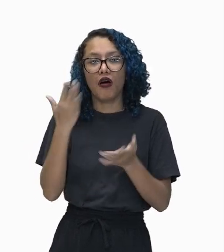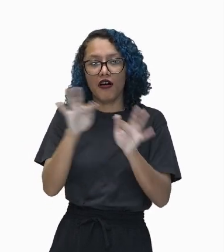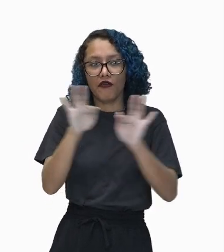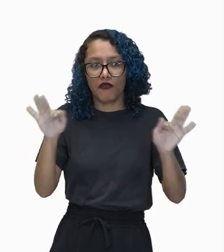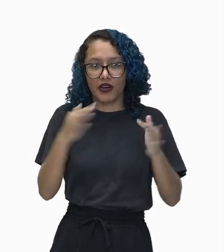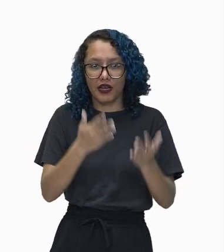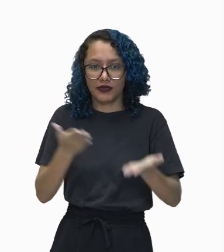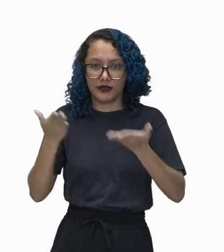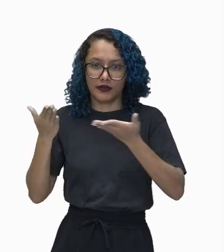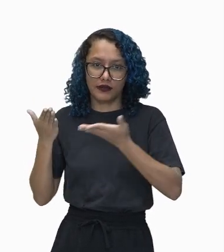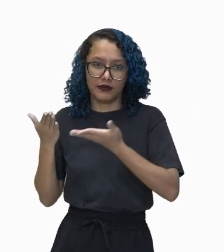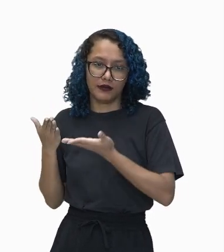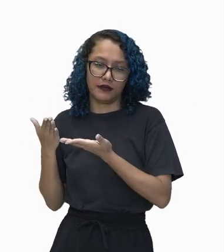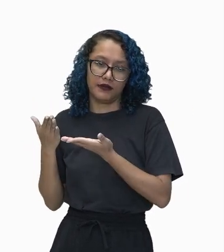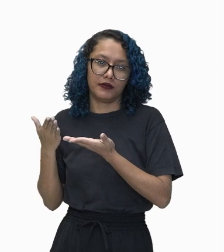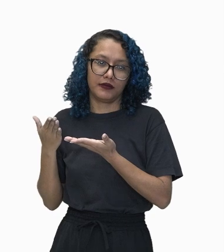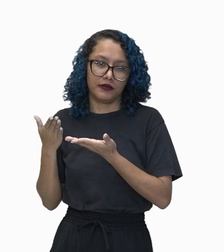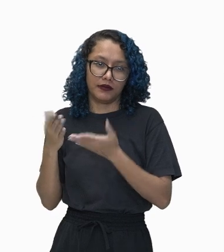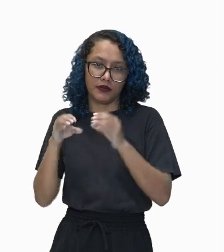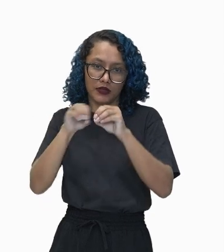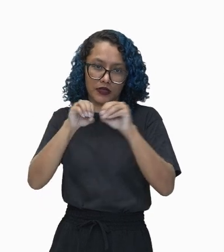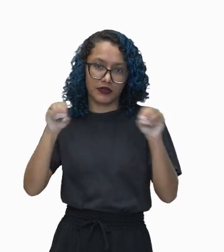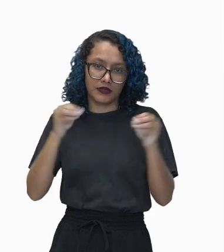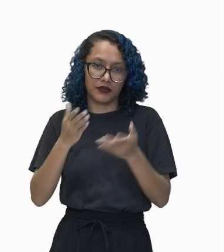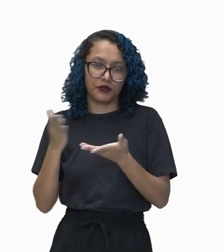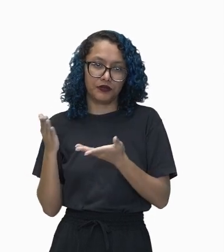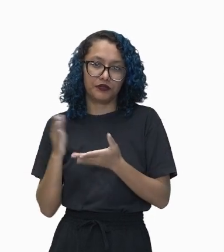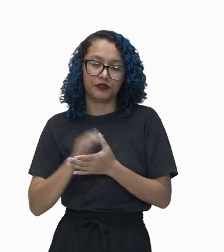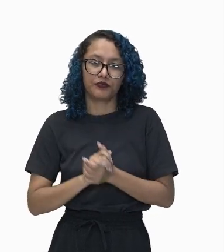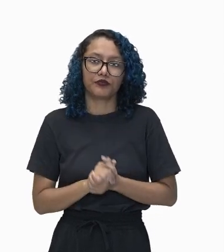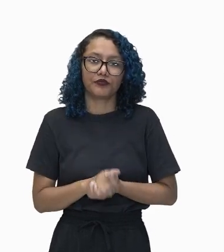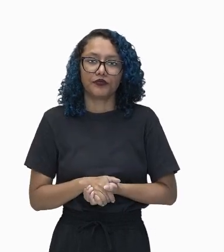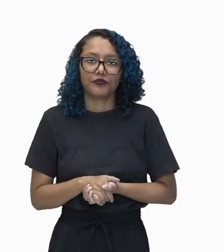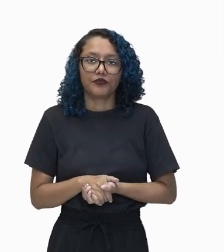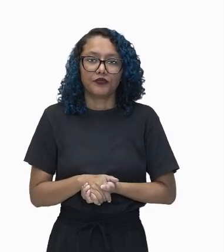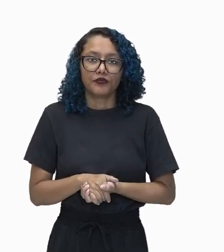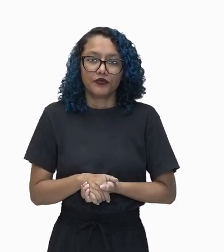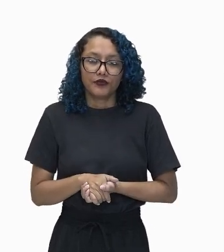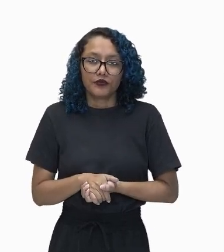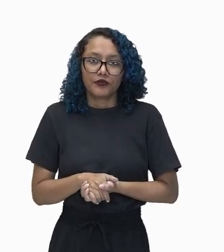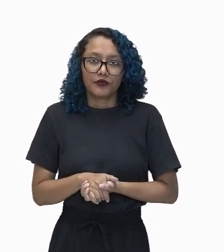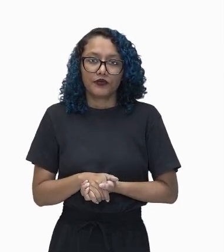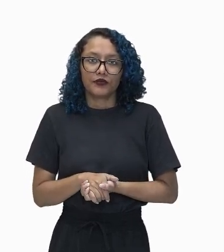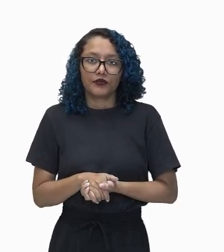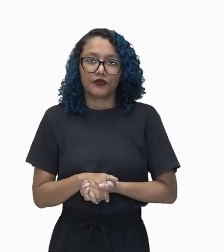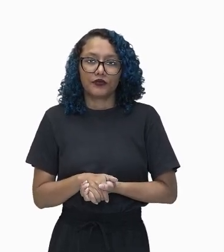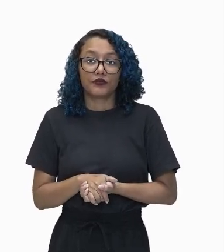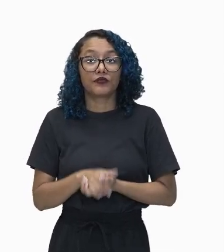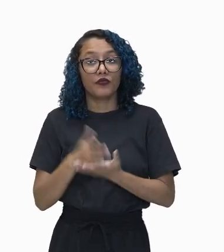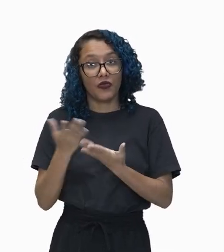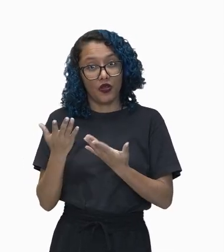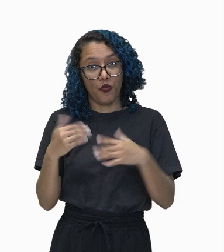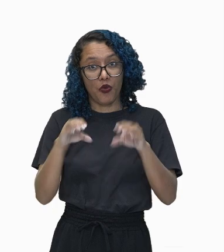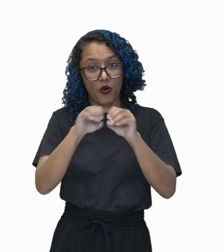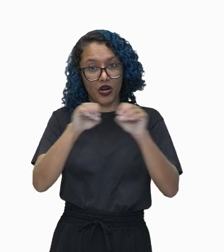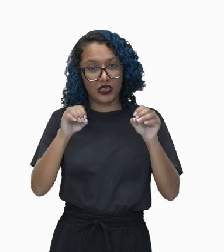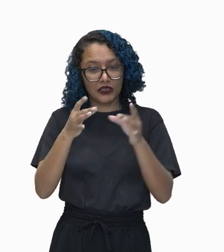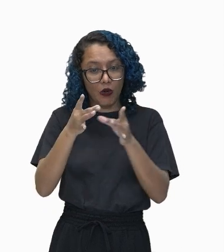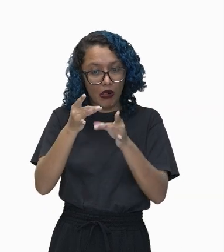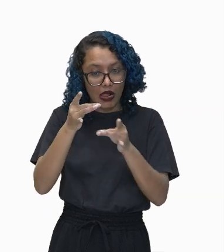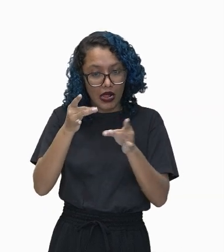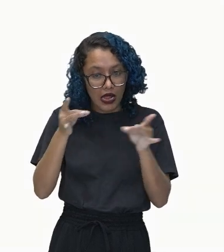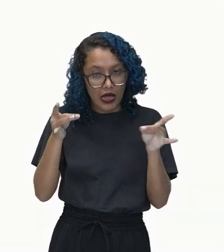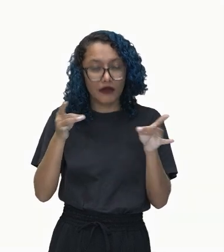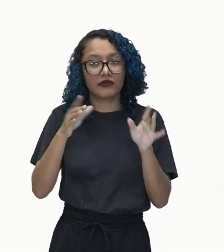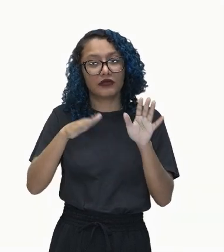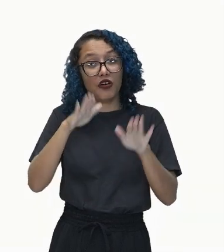pesquisas eleitorais já previam a vitória da oposição. Essa é maior, né? Essa aqui é mais complicada para